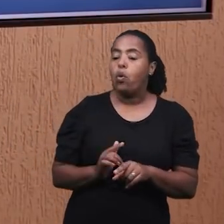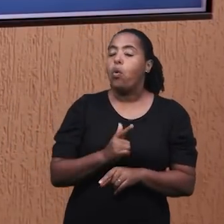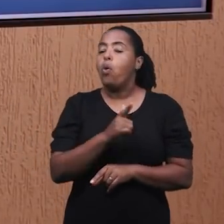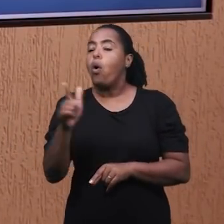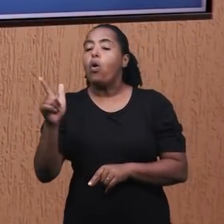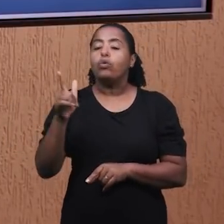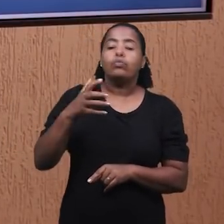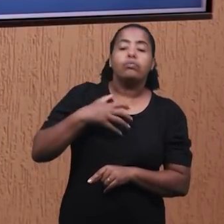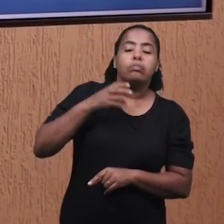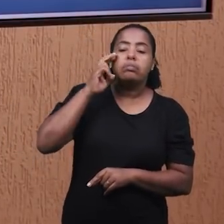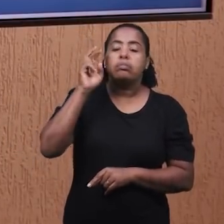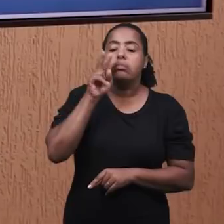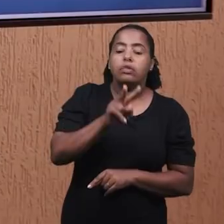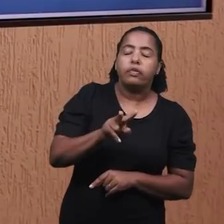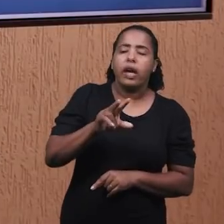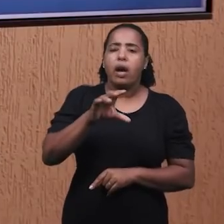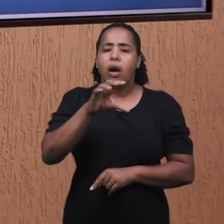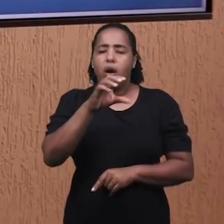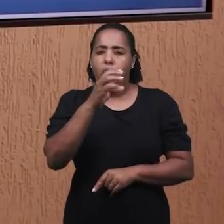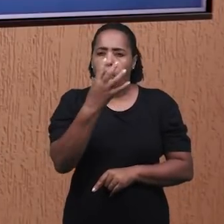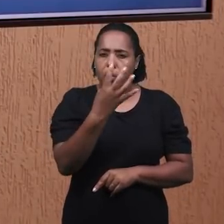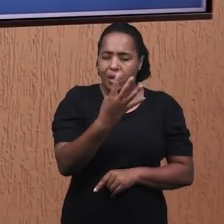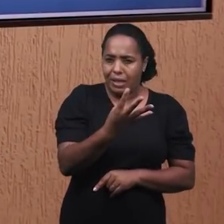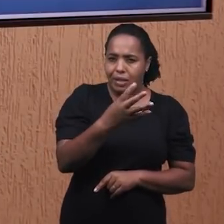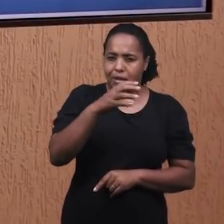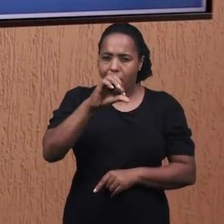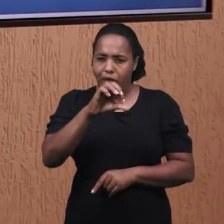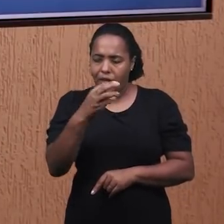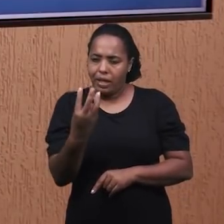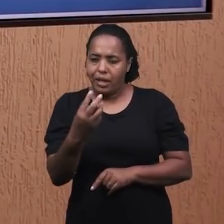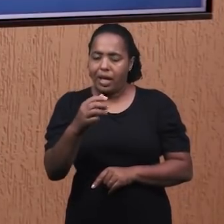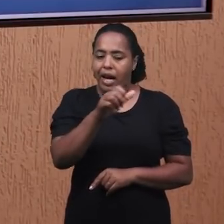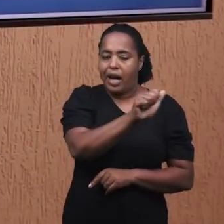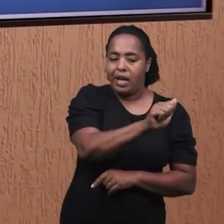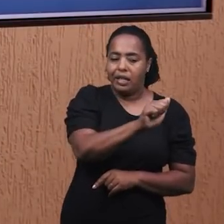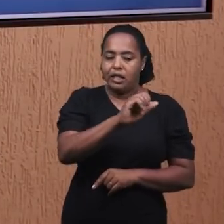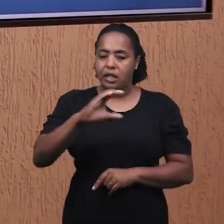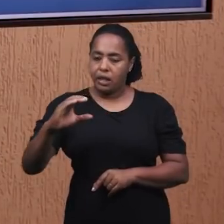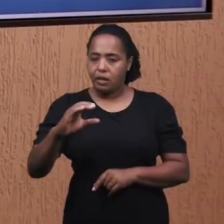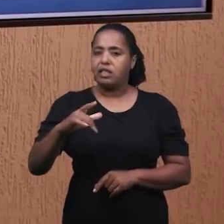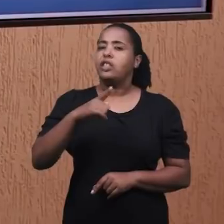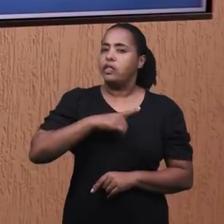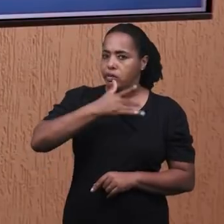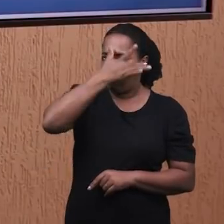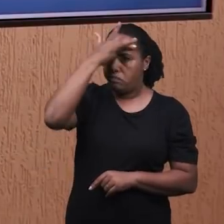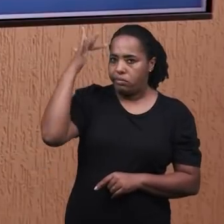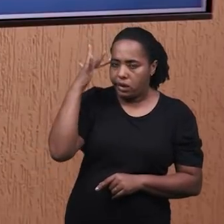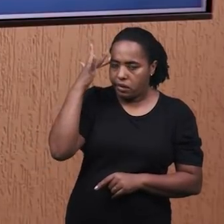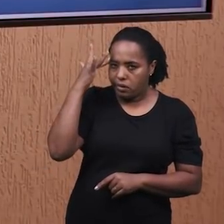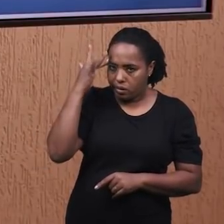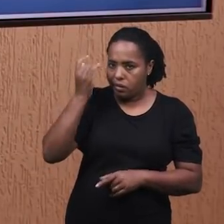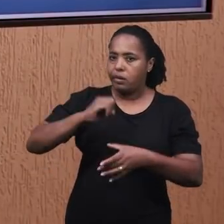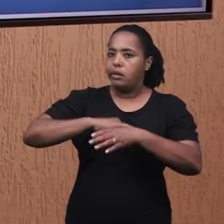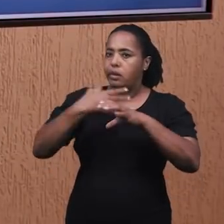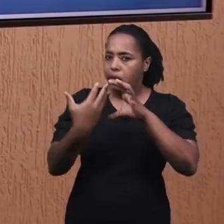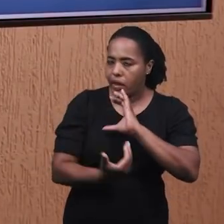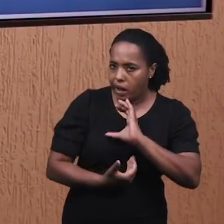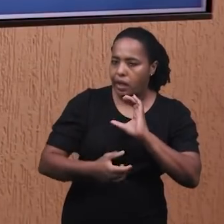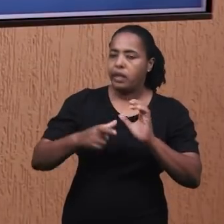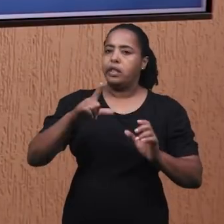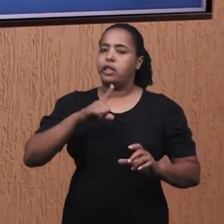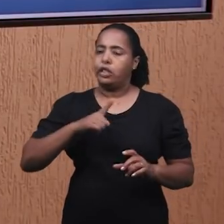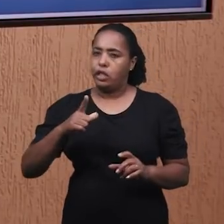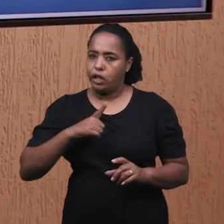impressão. Então, em 493 a.C. já existiam pessoas com essas características.